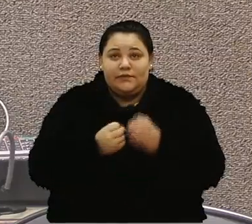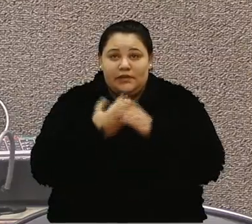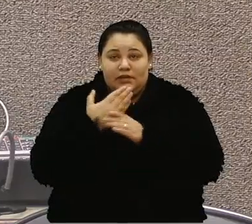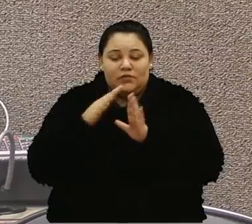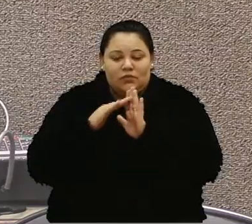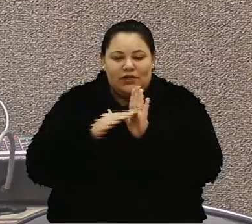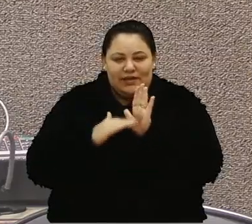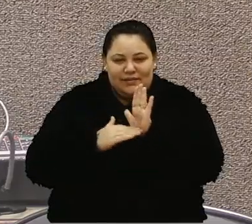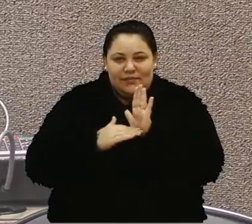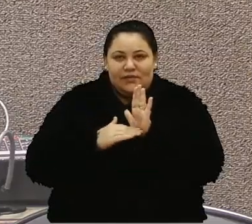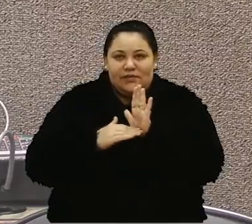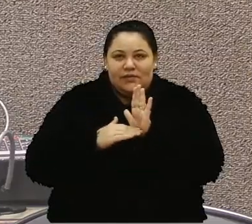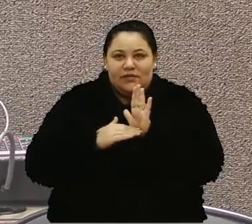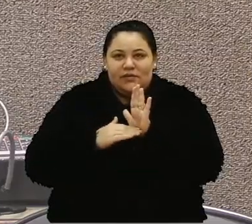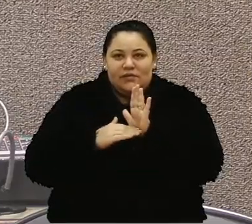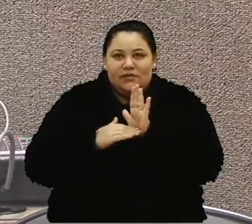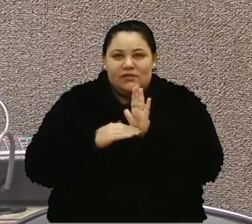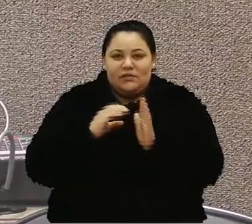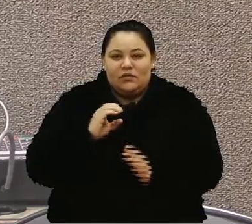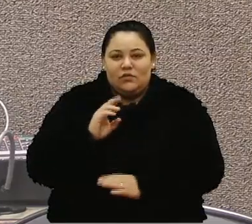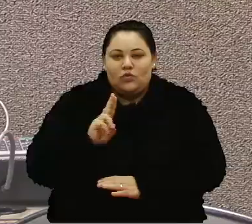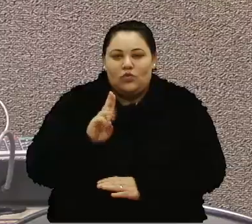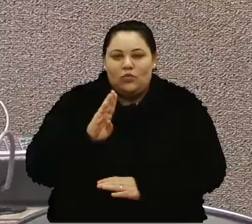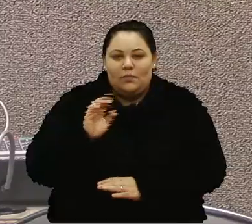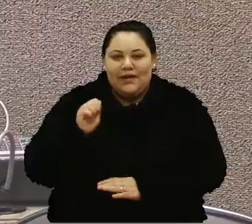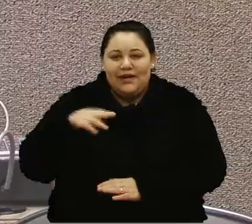programa cubano chamado Educa tu Hijo.